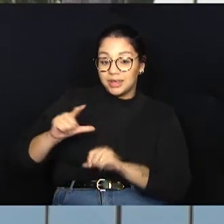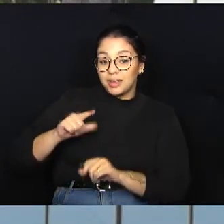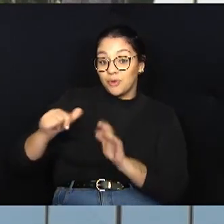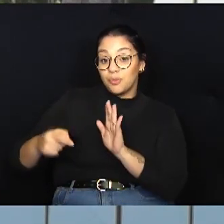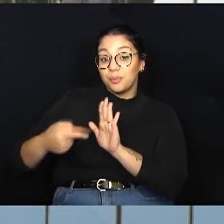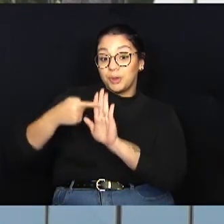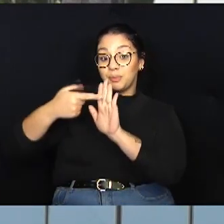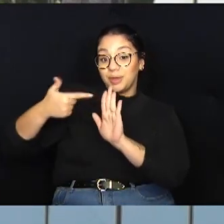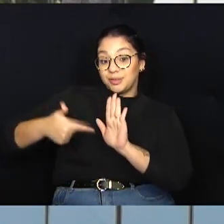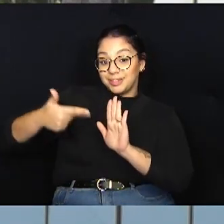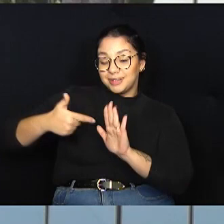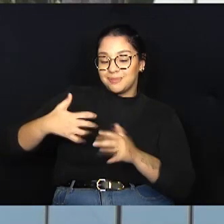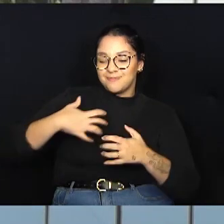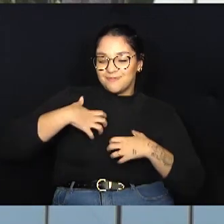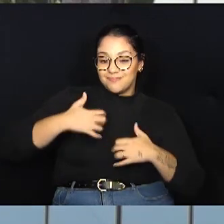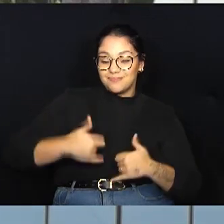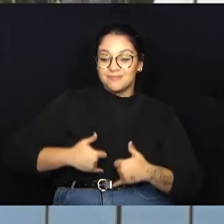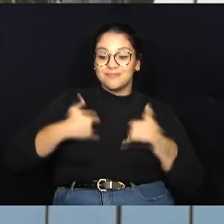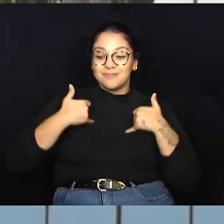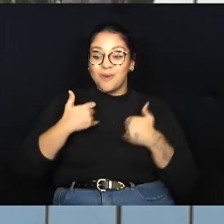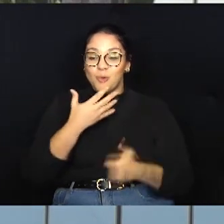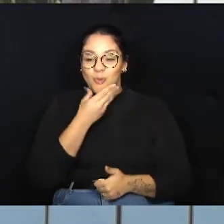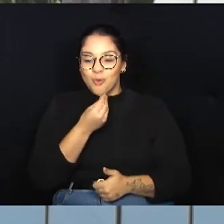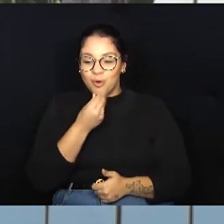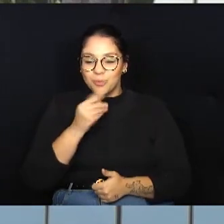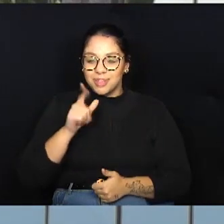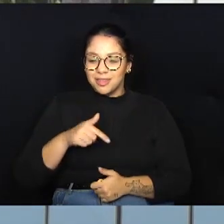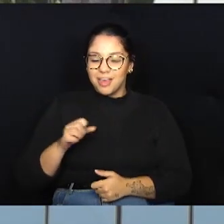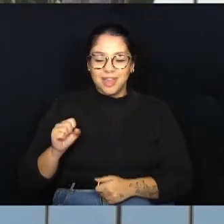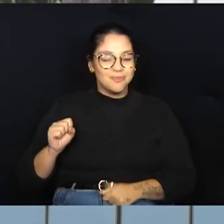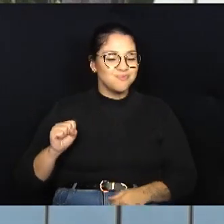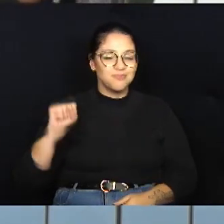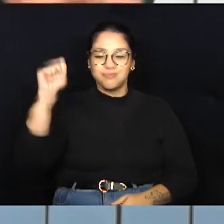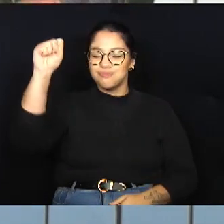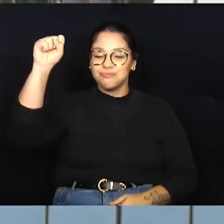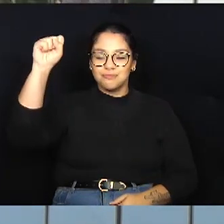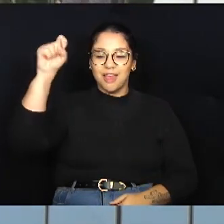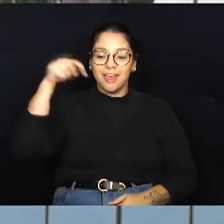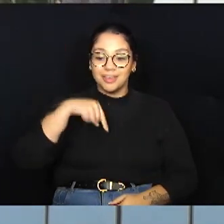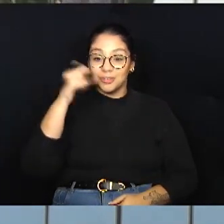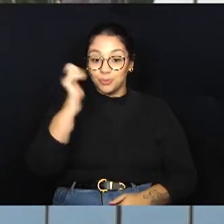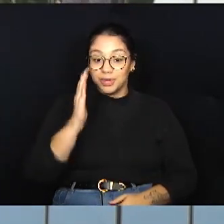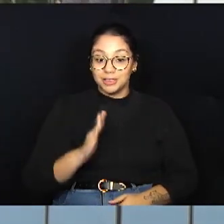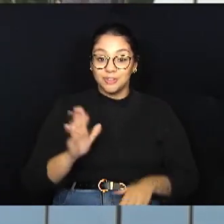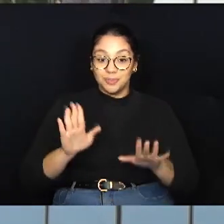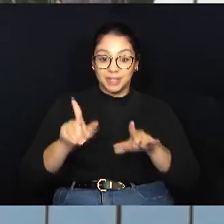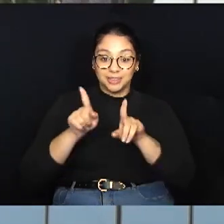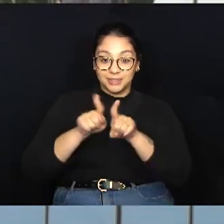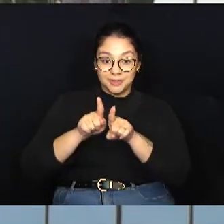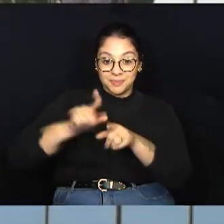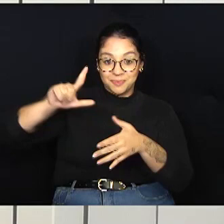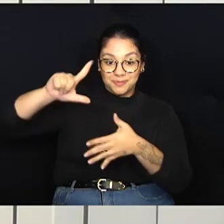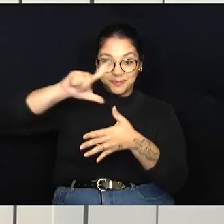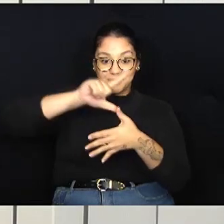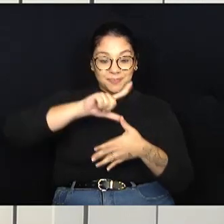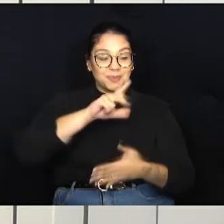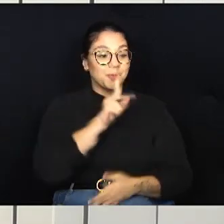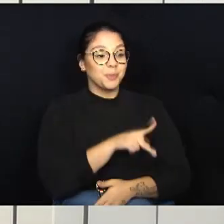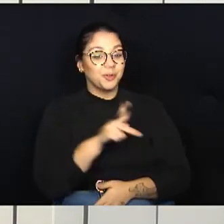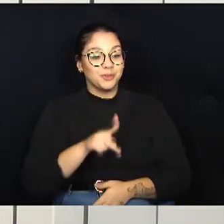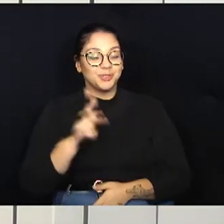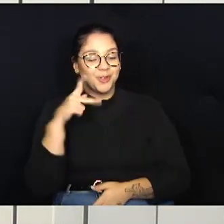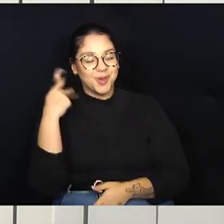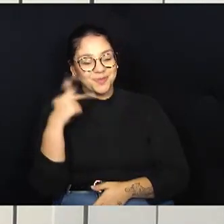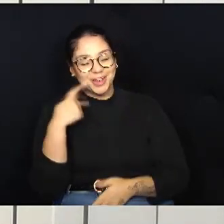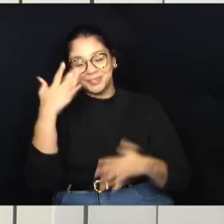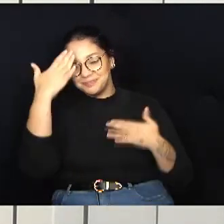com muito orgulho de um homem que é um herói não só do Brasil, mas de toda a América Latina. Professor Alberto,